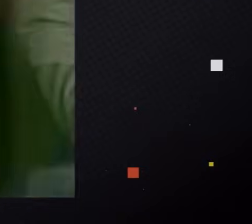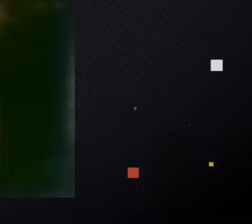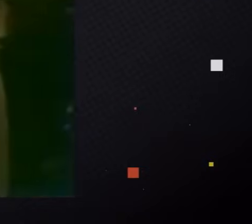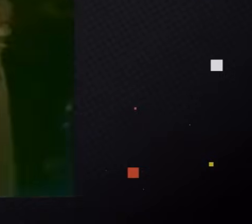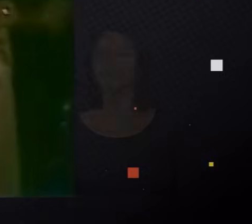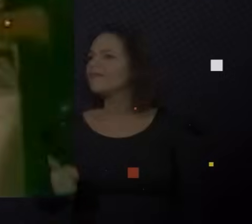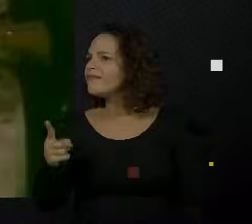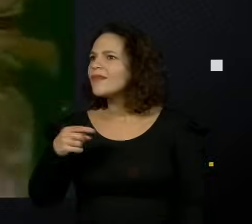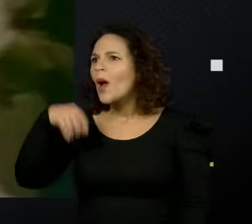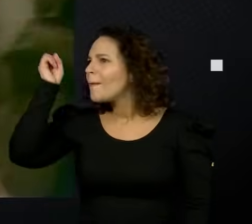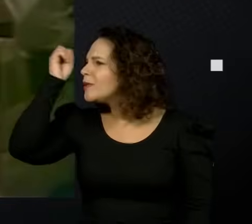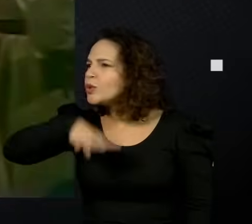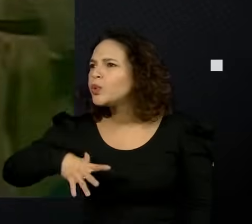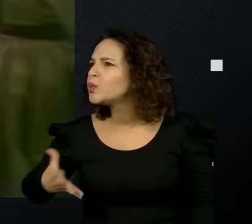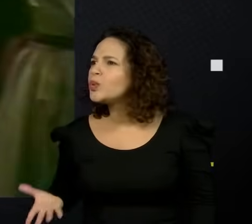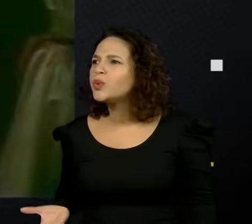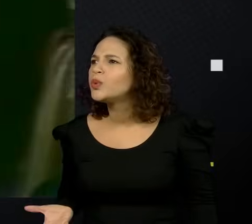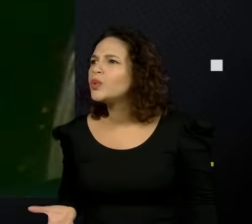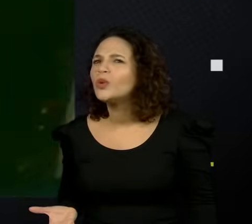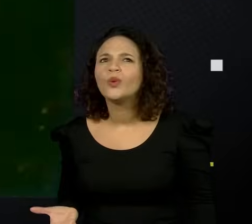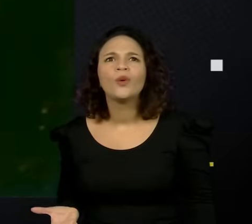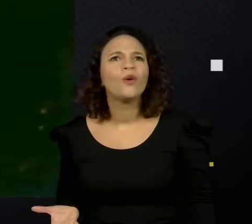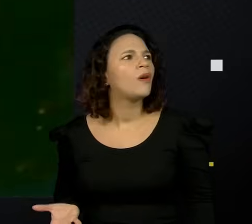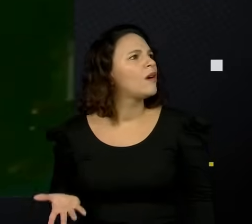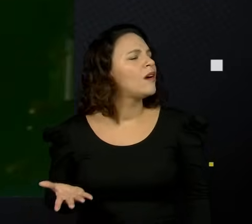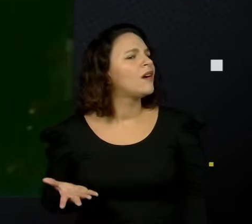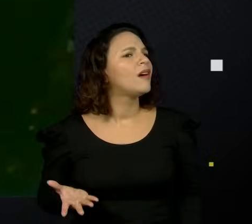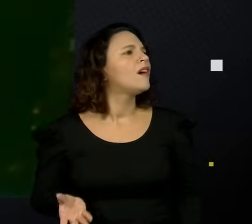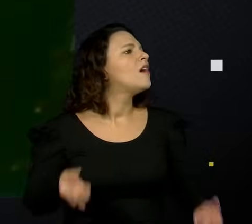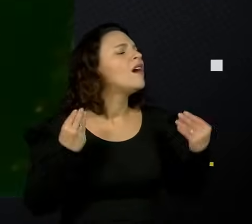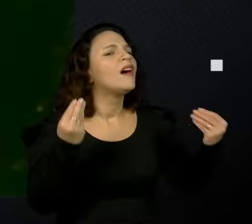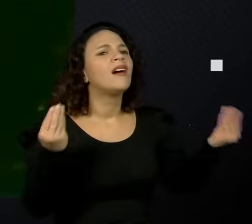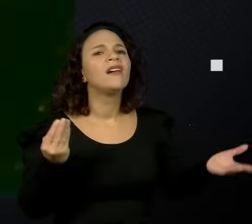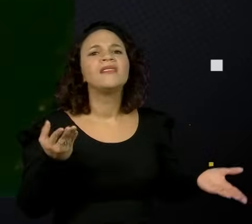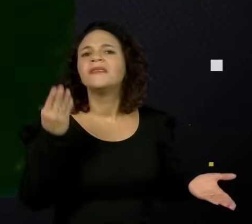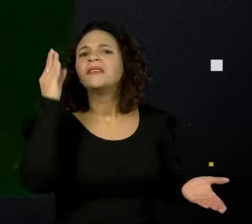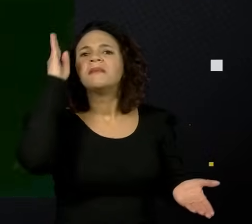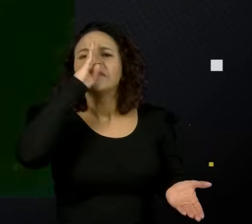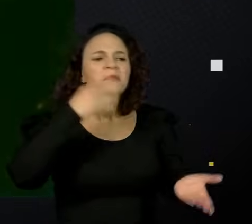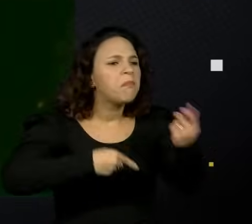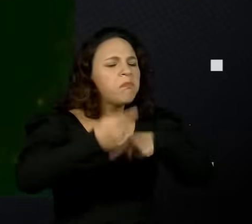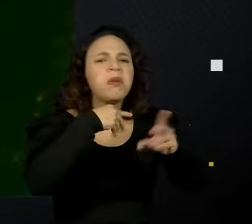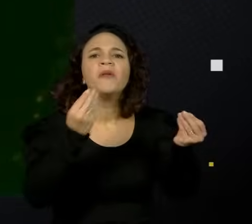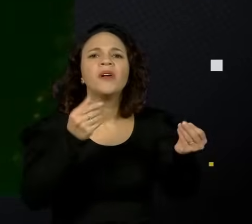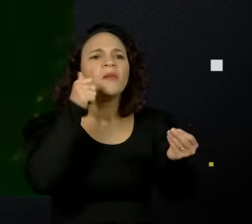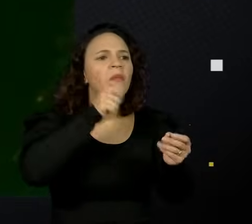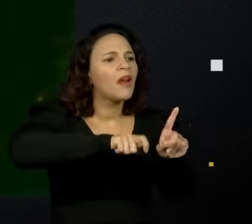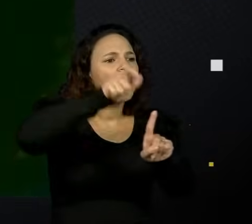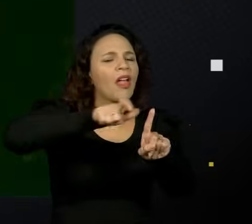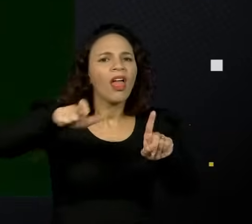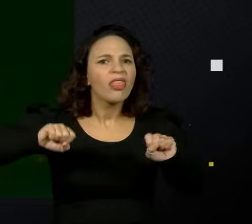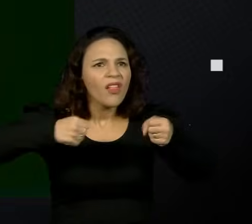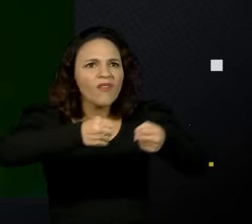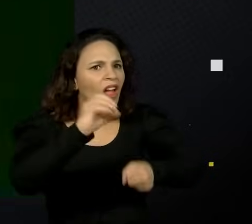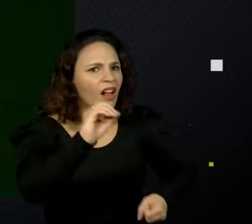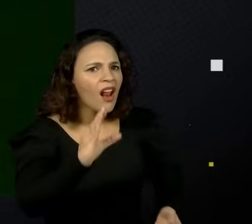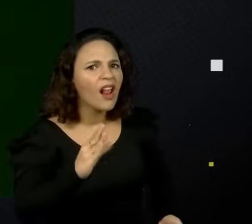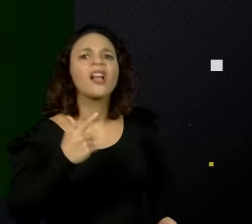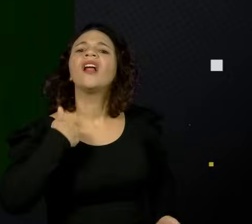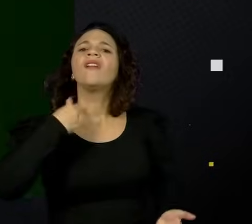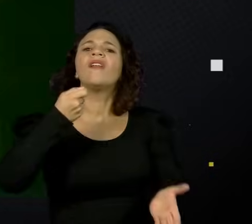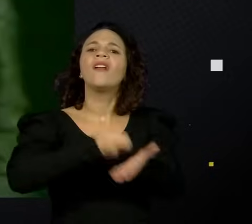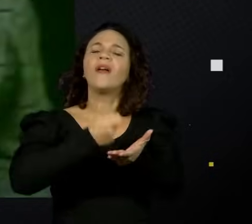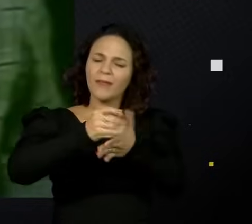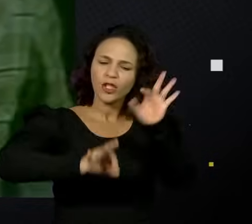Mas isso é um absurdo! Onde é que vai parar esse país quando as donzelas não são mais defendidas? Eu exijo um